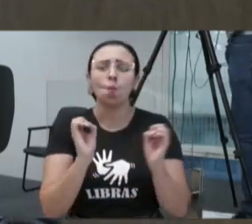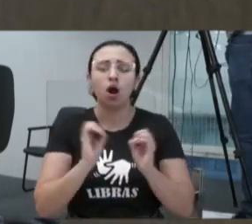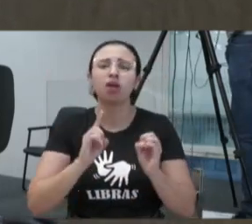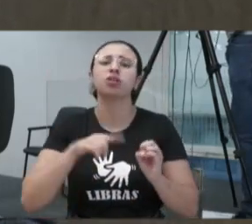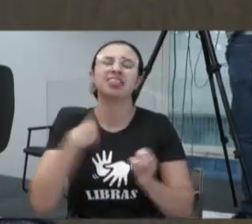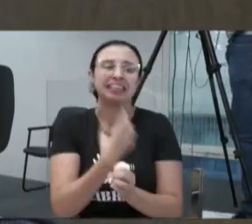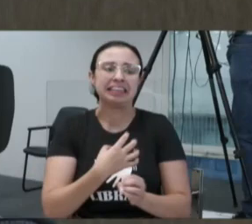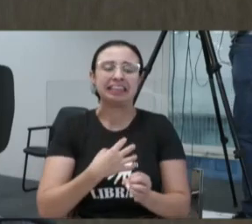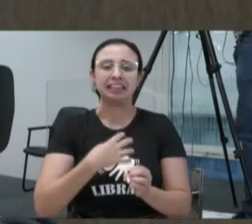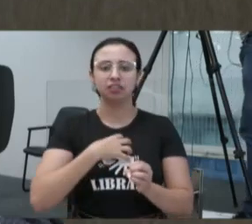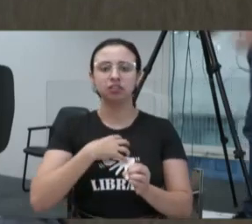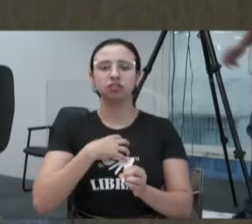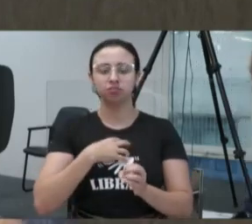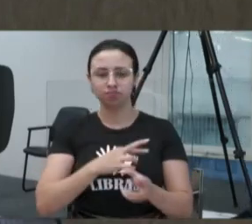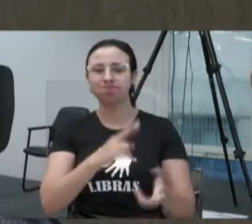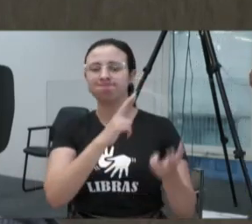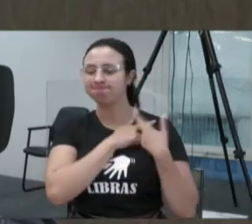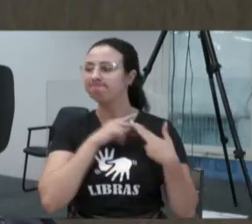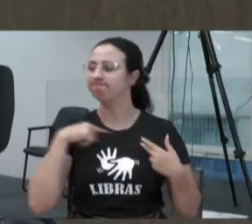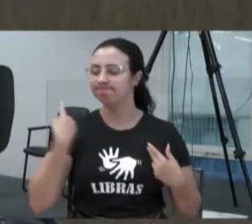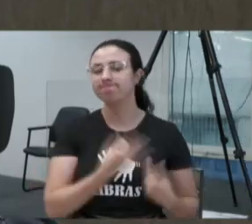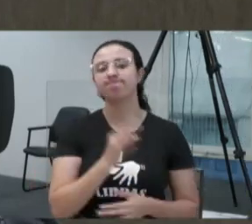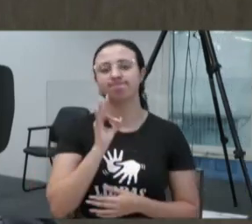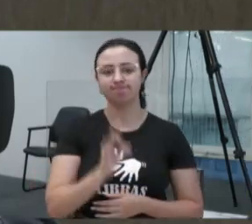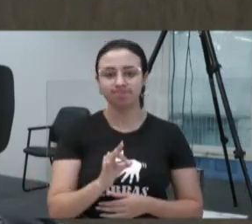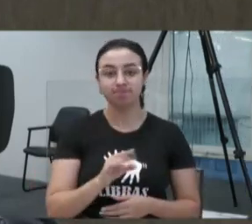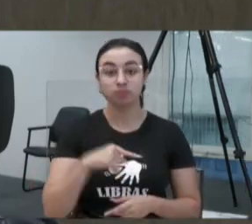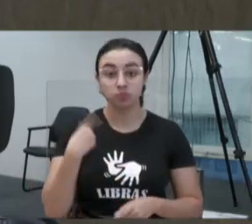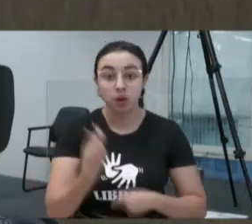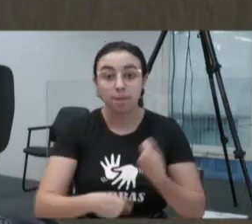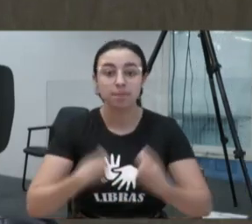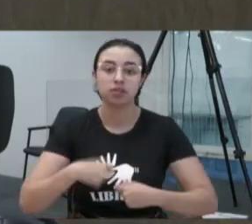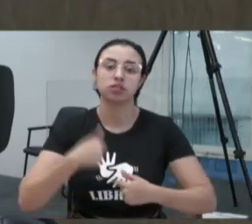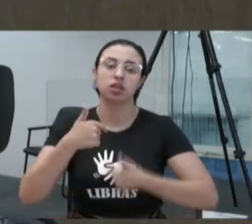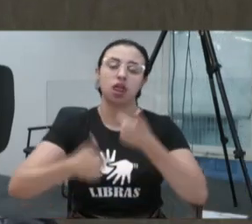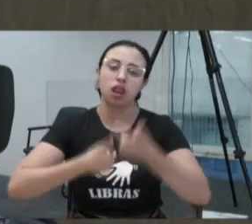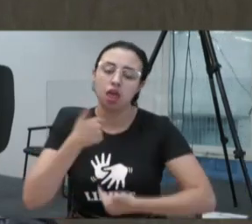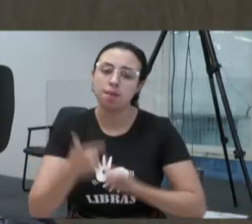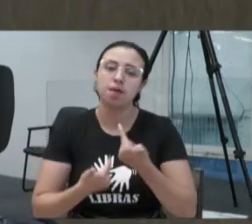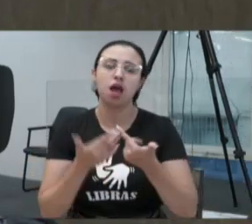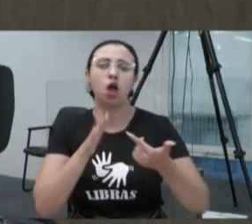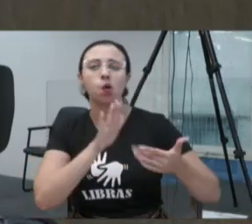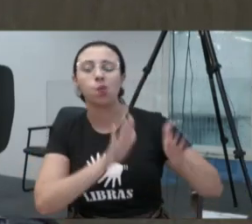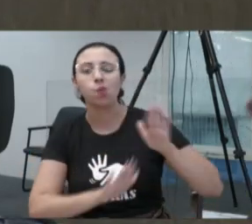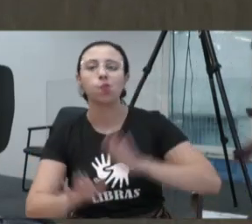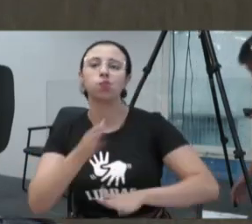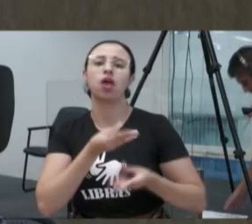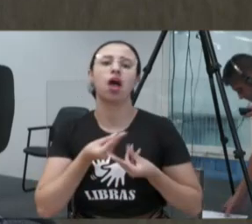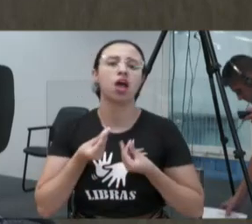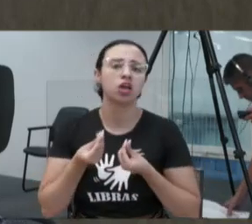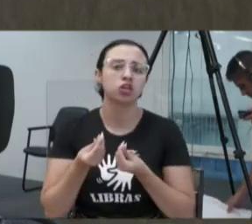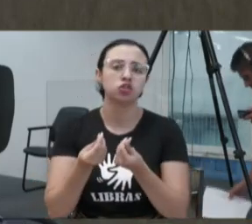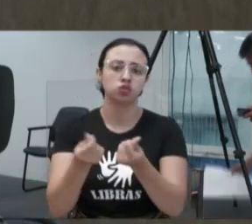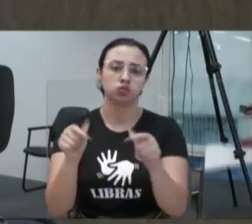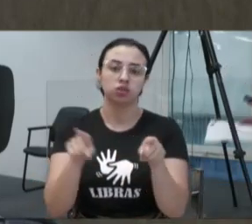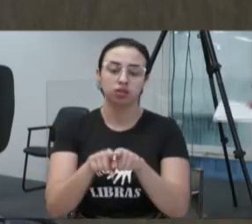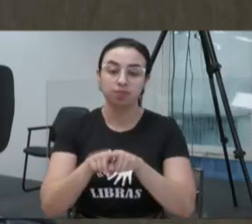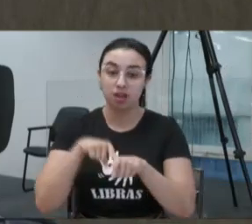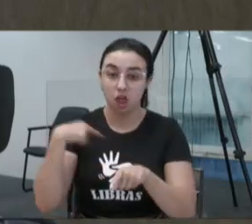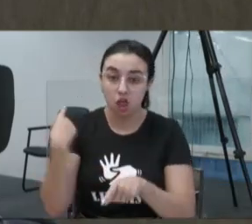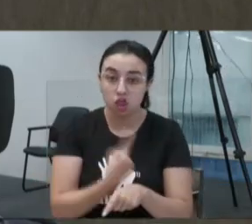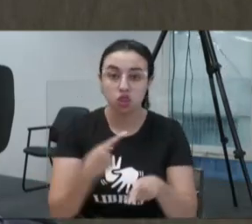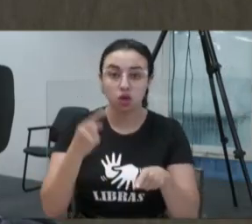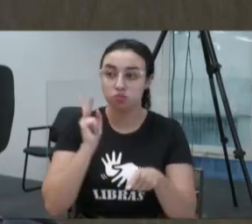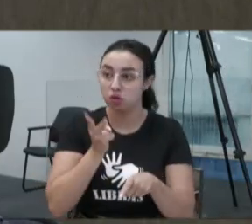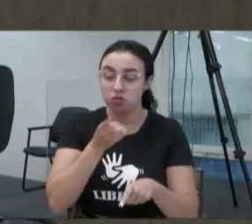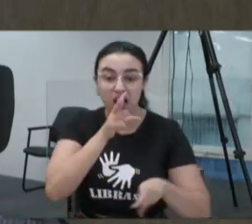do prefeito, de todos envolvidos. Então, temos que tratar com muita cautela, não podemos permanecer do jeito